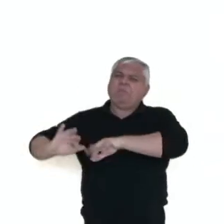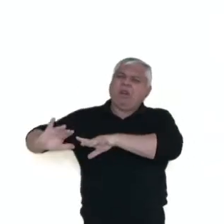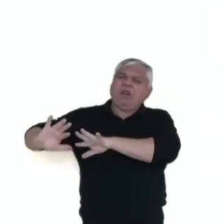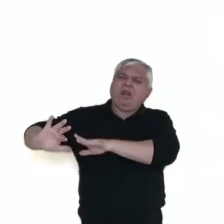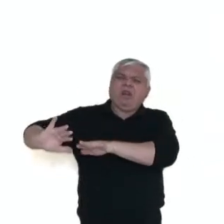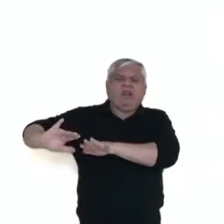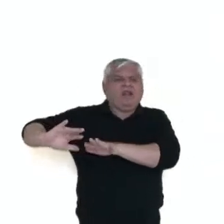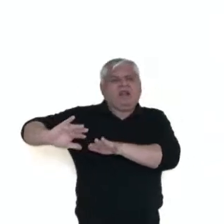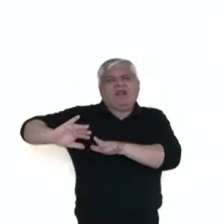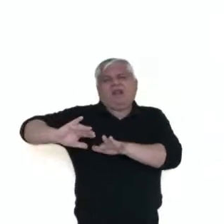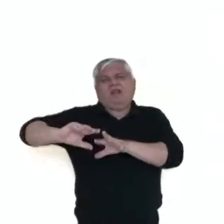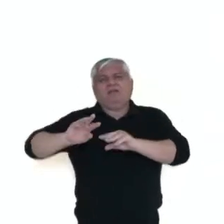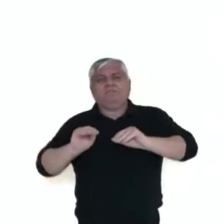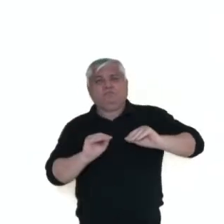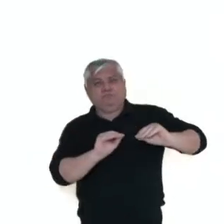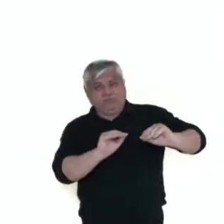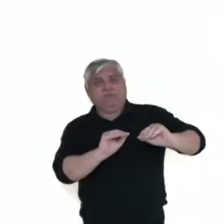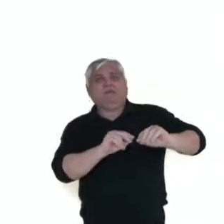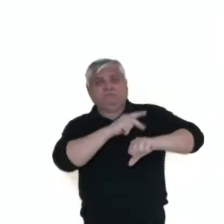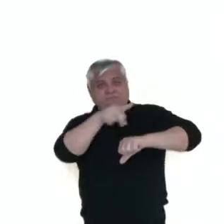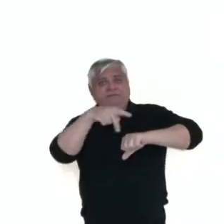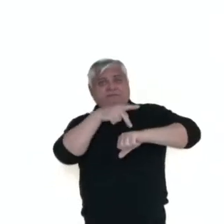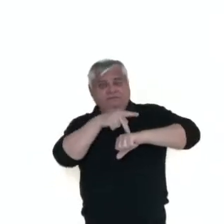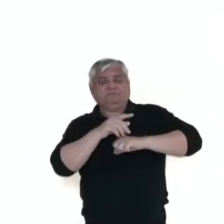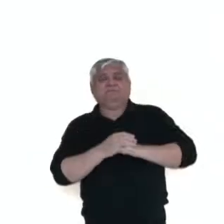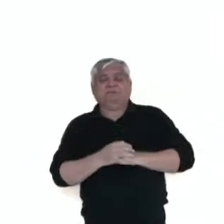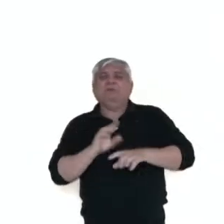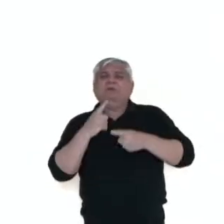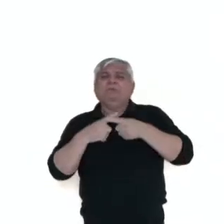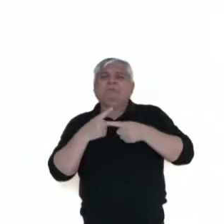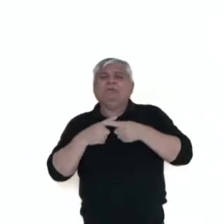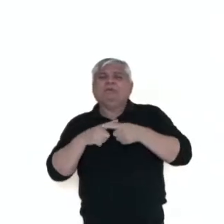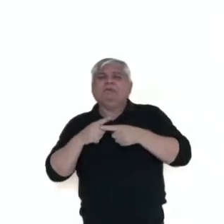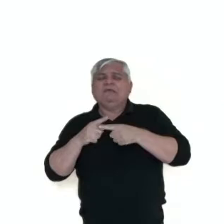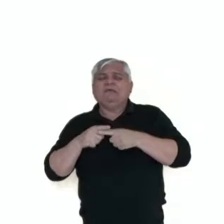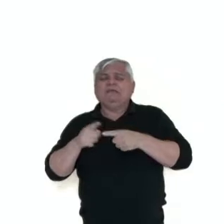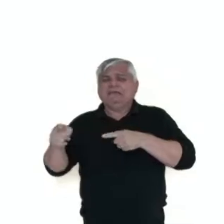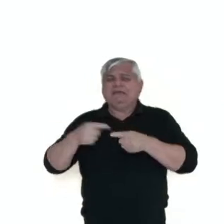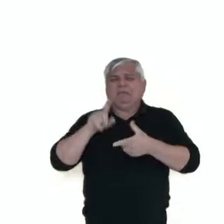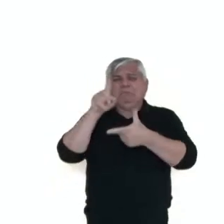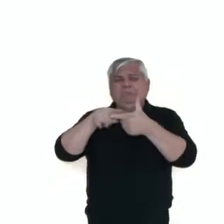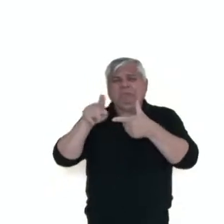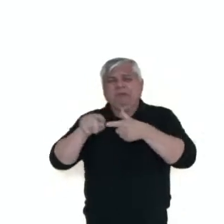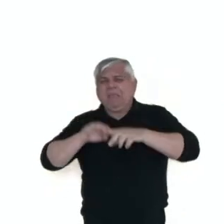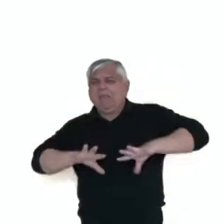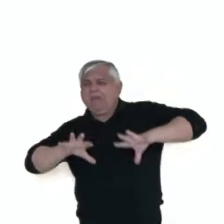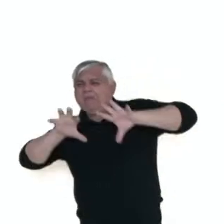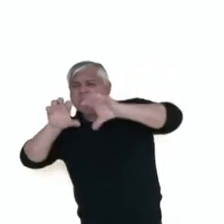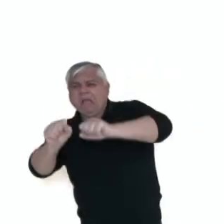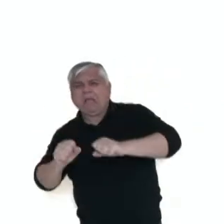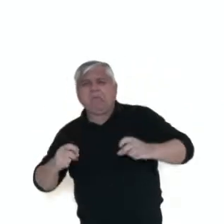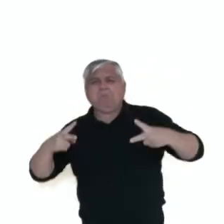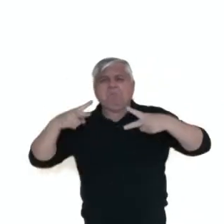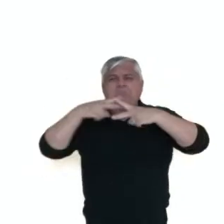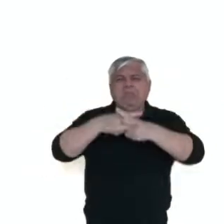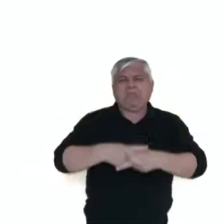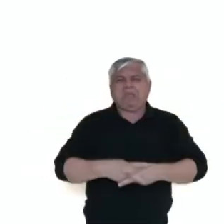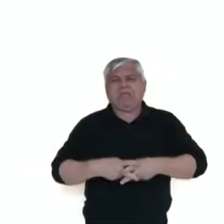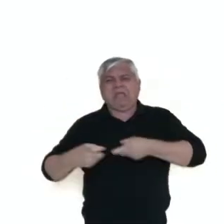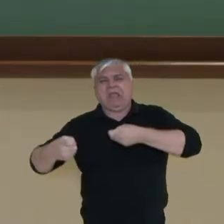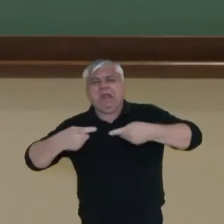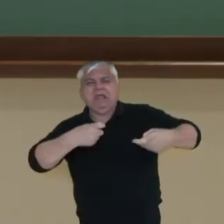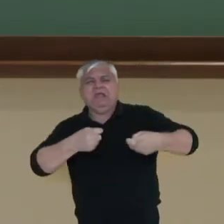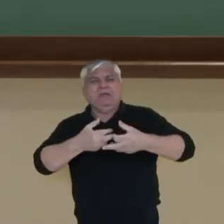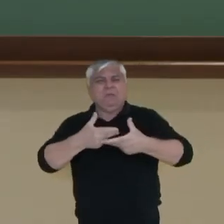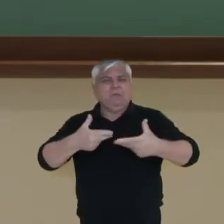migração de um país para o outro, num processo onde saques e ataques a populações minoritárias foram constantes.